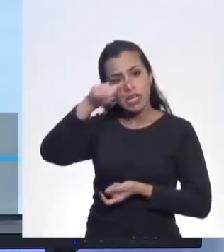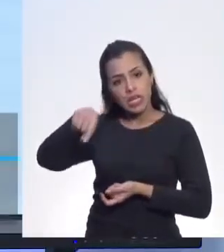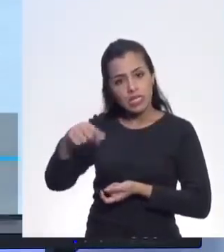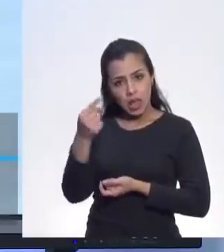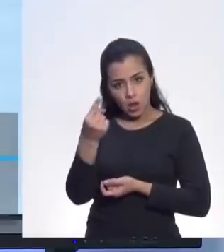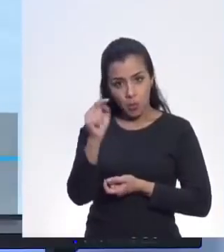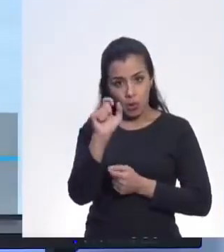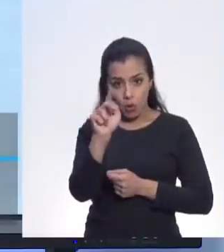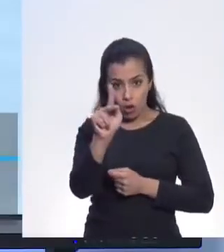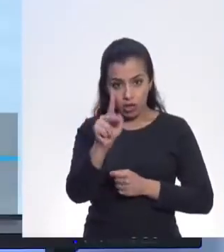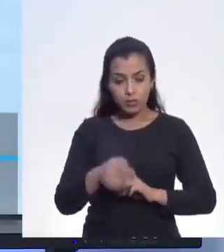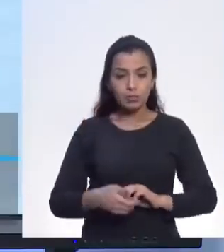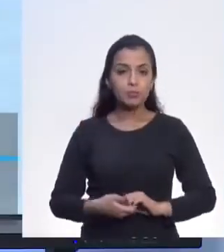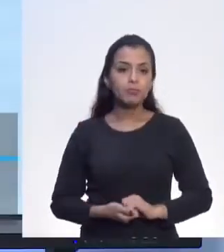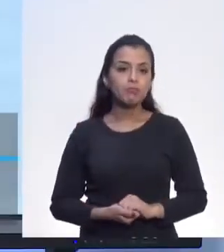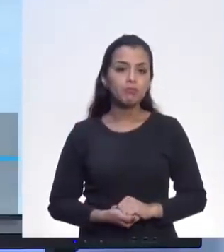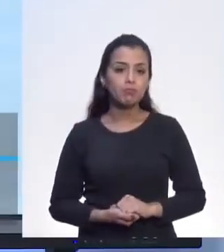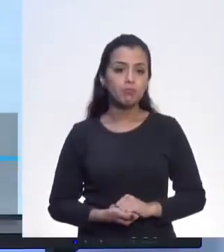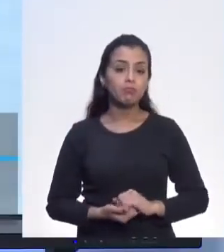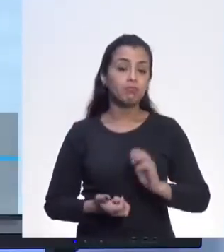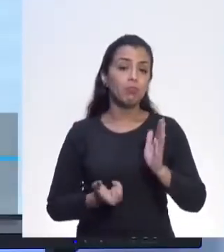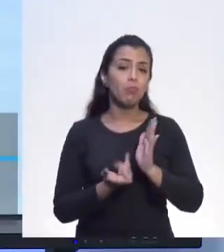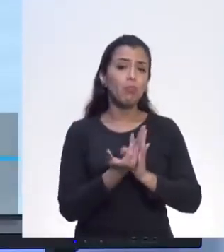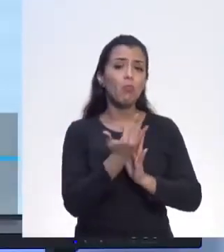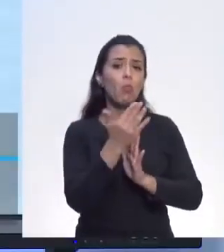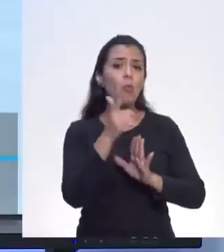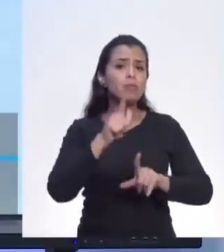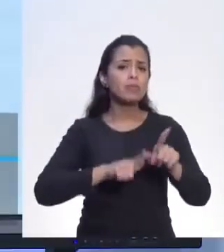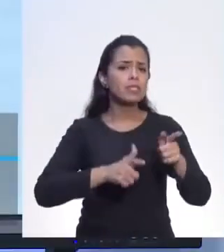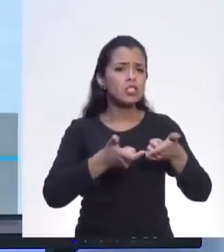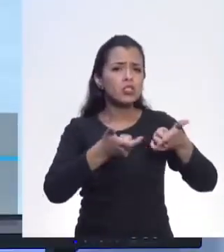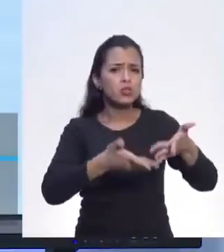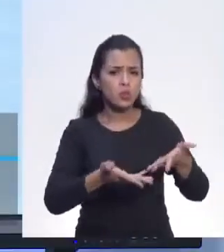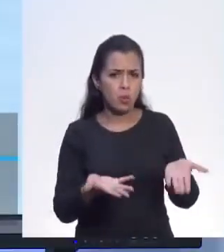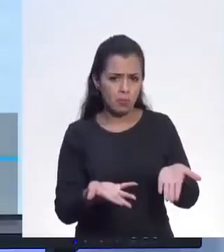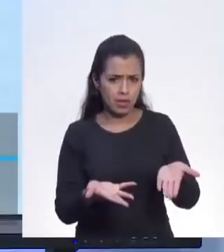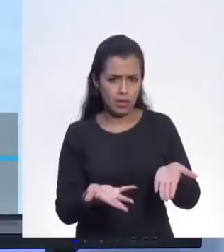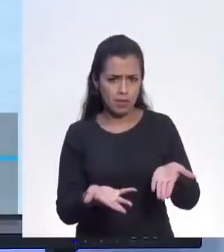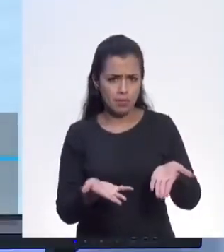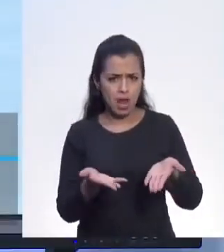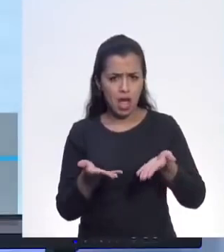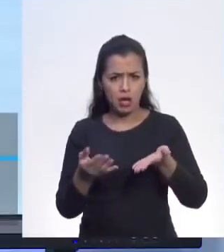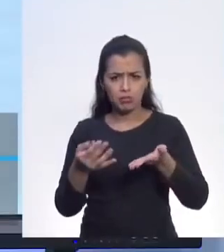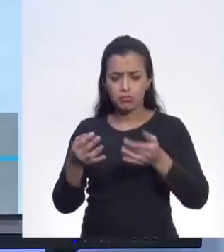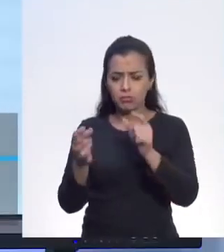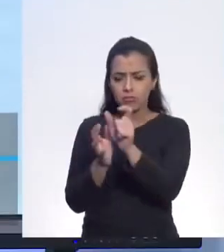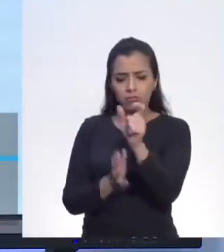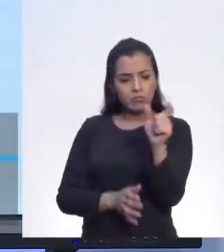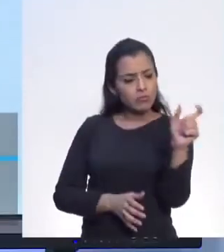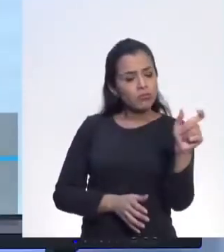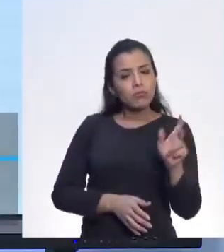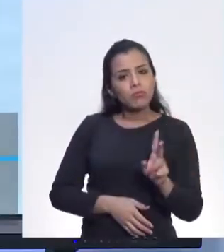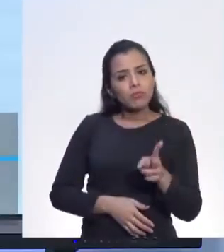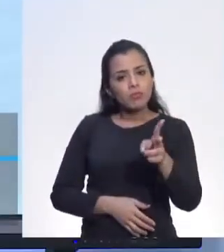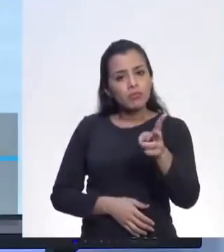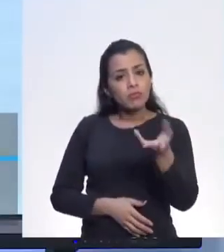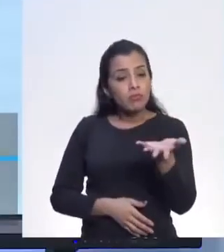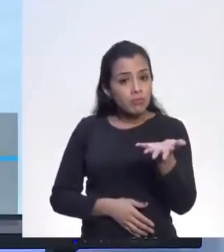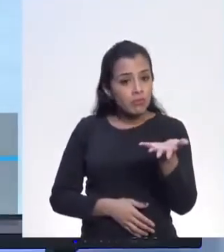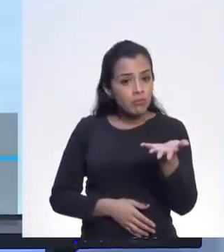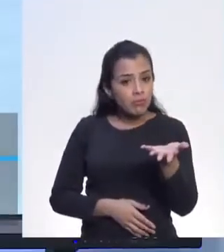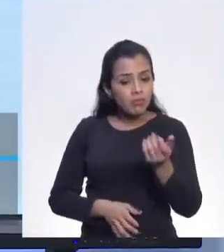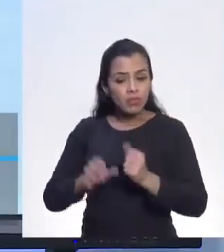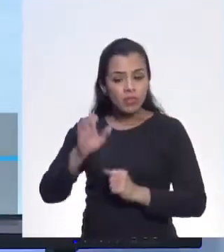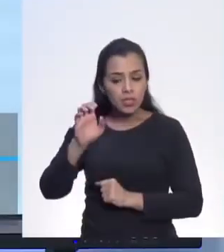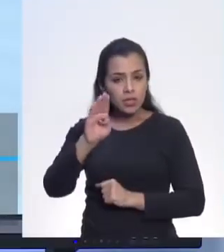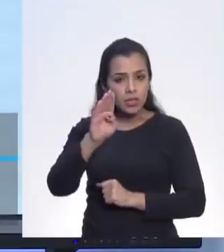Ok? Quantas letras, então, sobraram para eu colocar aqui na segunda opção? O C, o B e